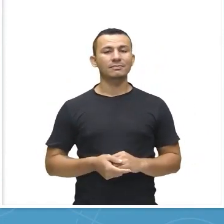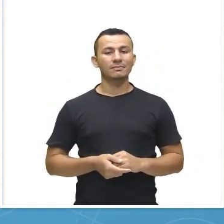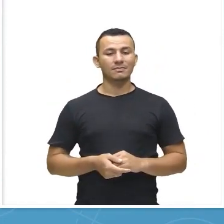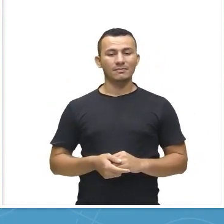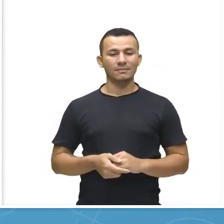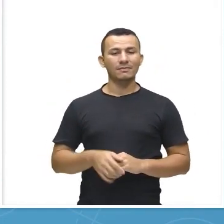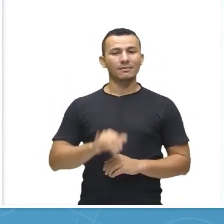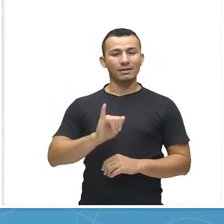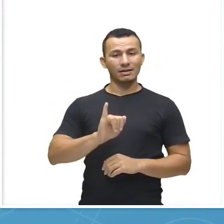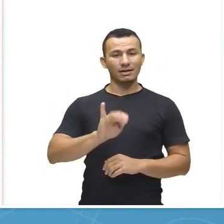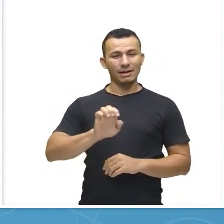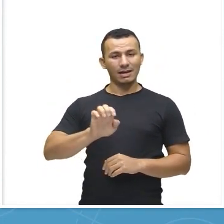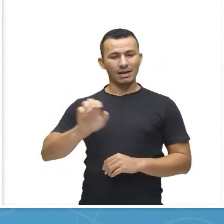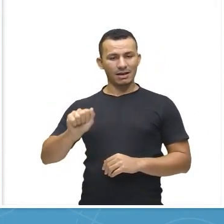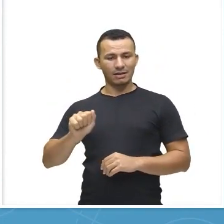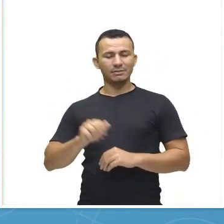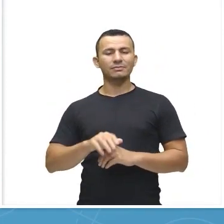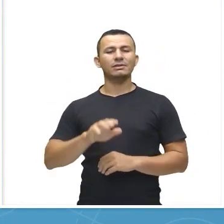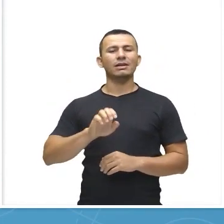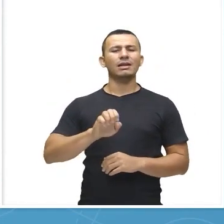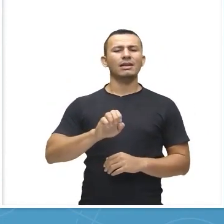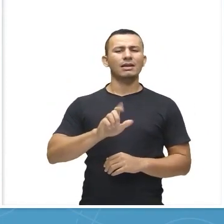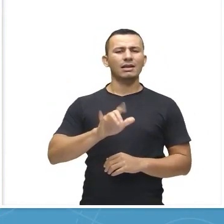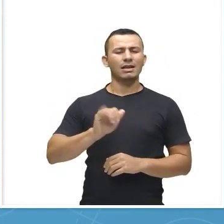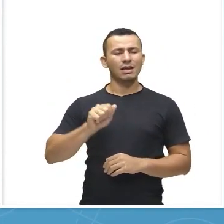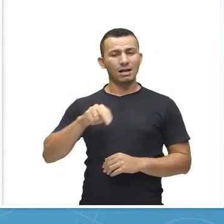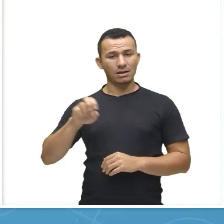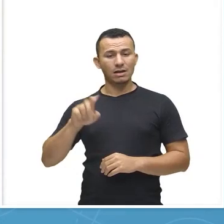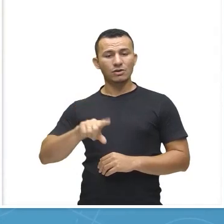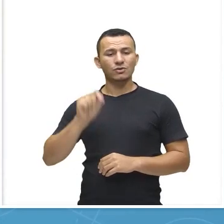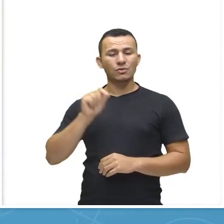olha, novamente, a Eliane botou letra D.